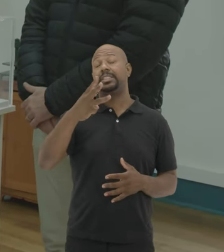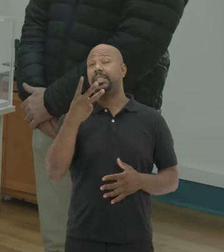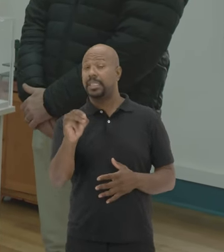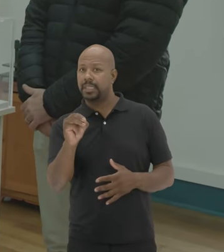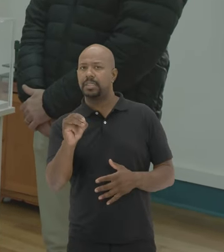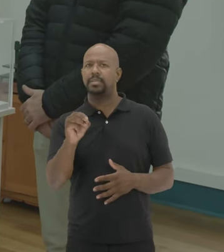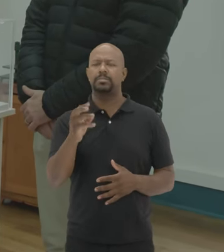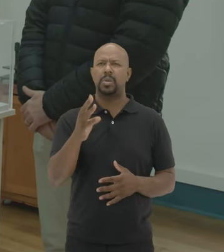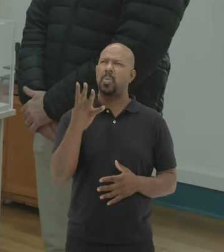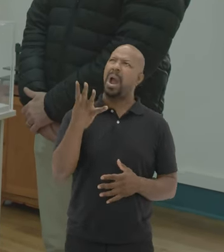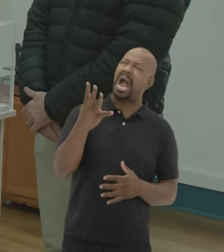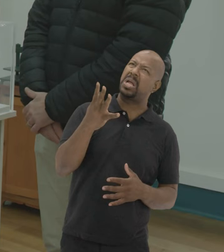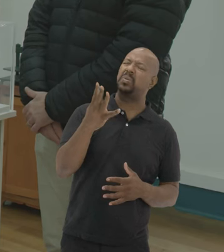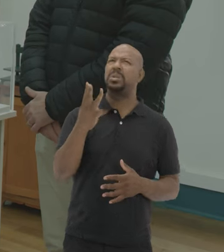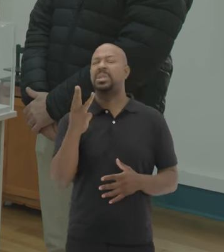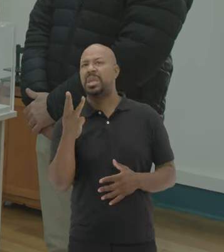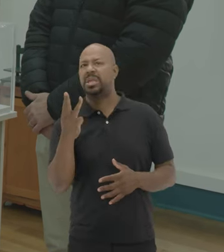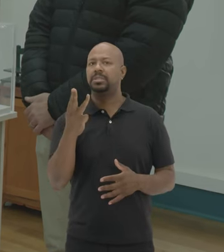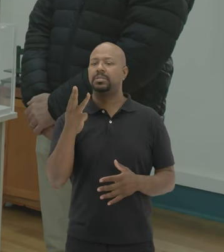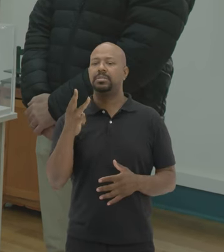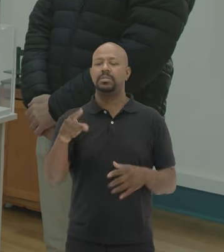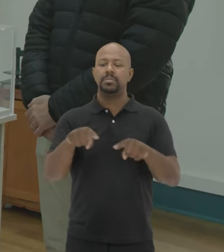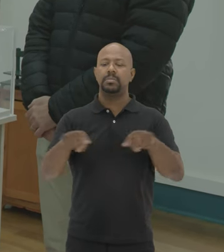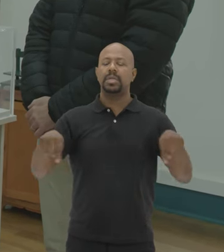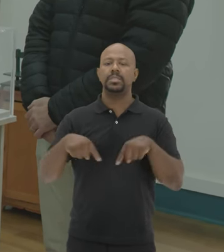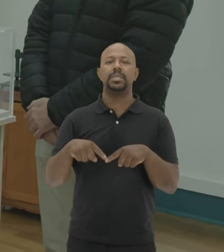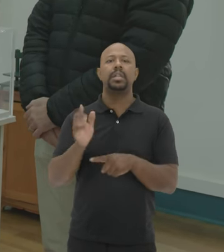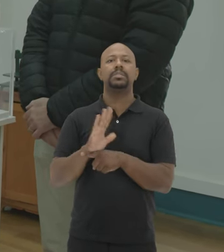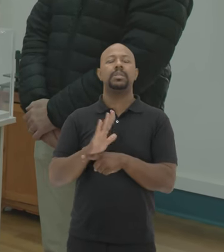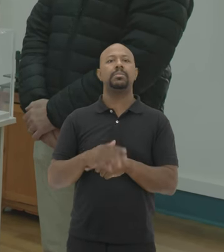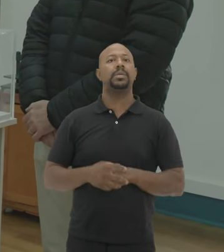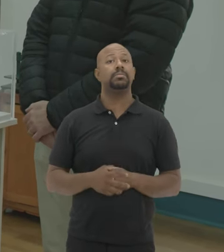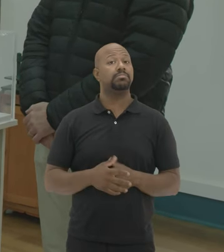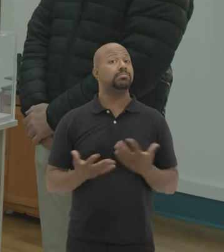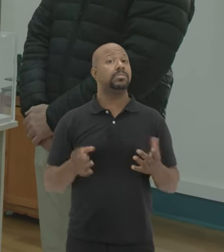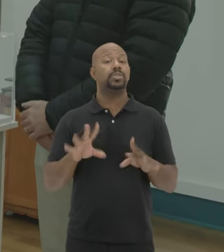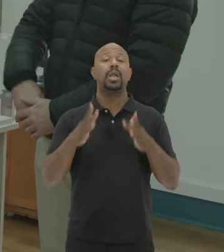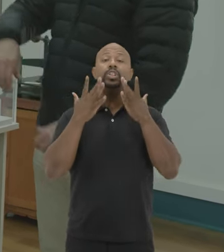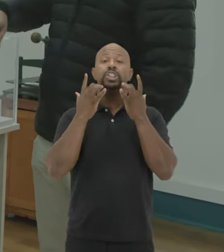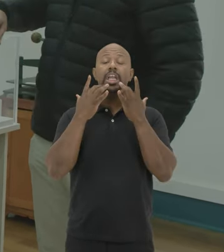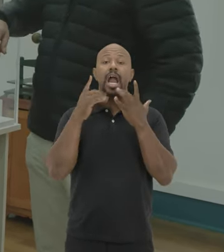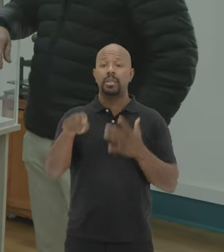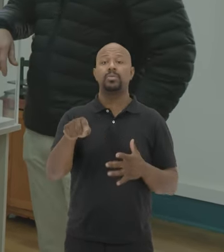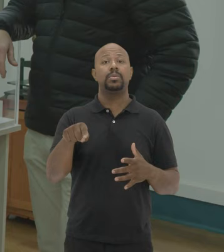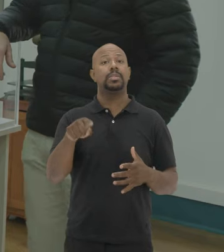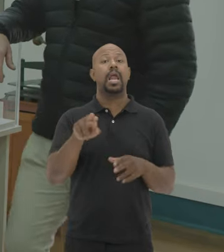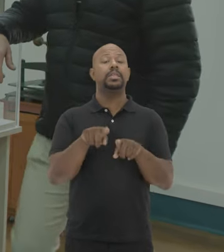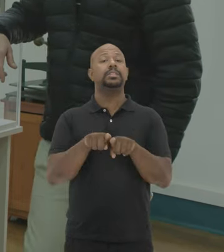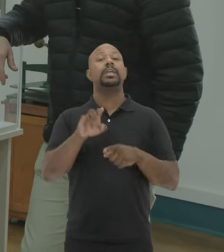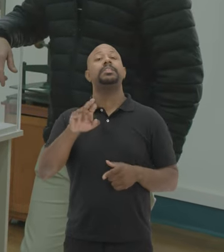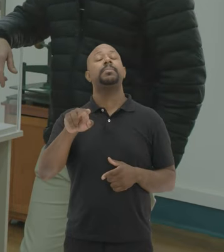exemplo, quatro hotéis. Poxa. E uma sala de cinema. Poxa. Além do Teatro das Irmãs.